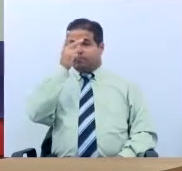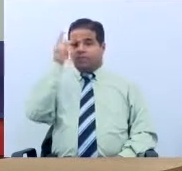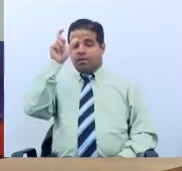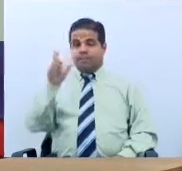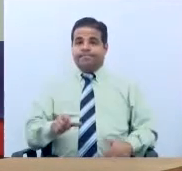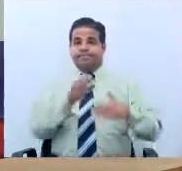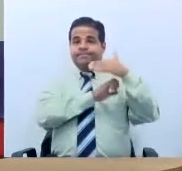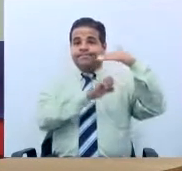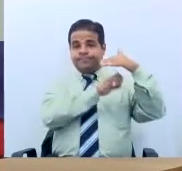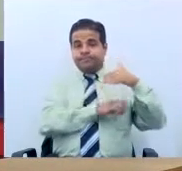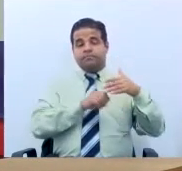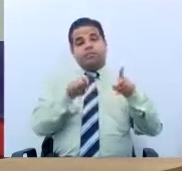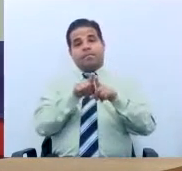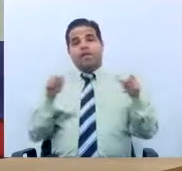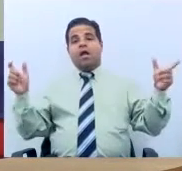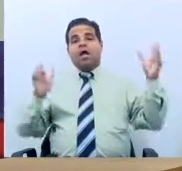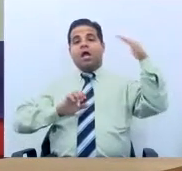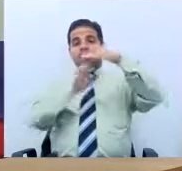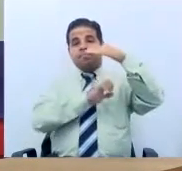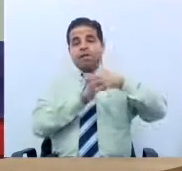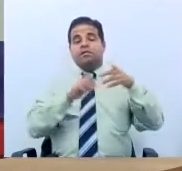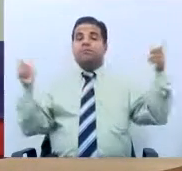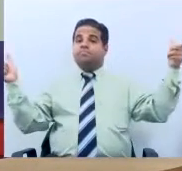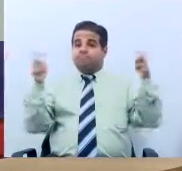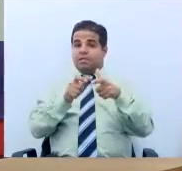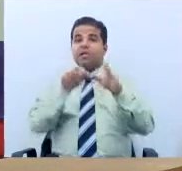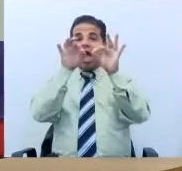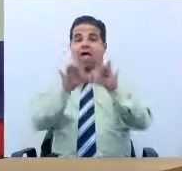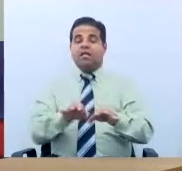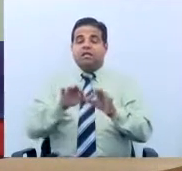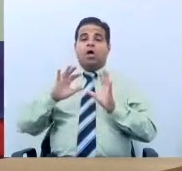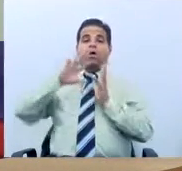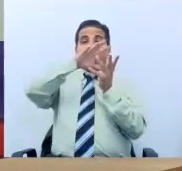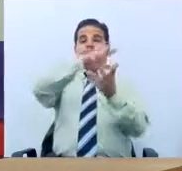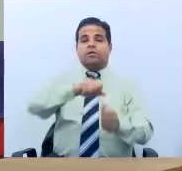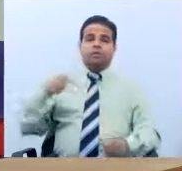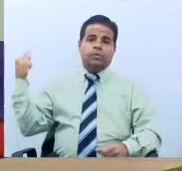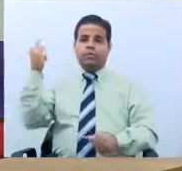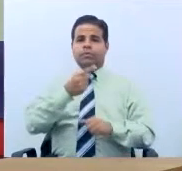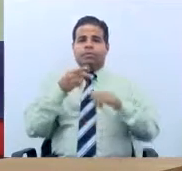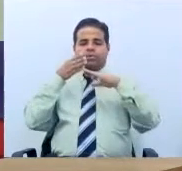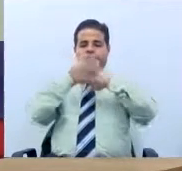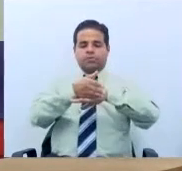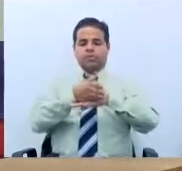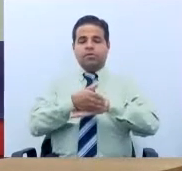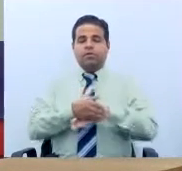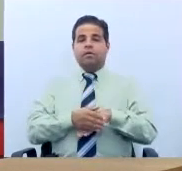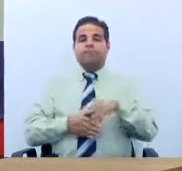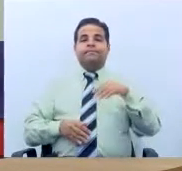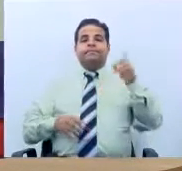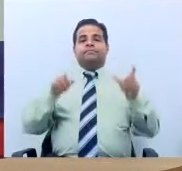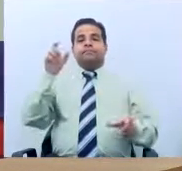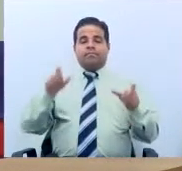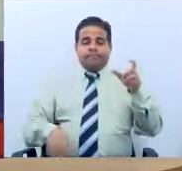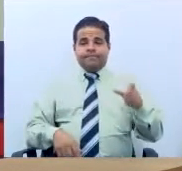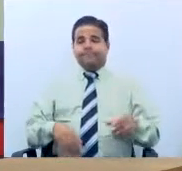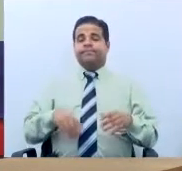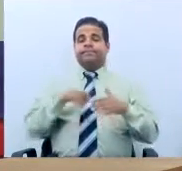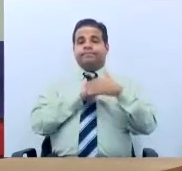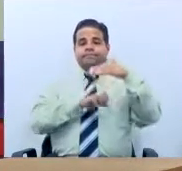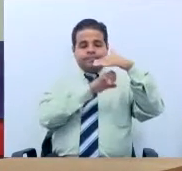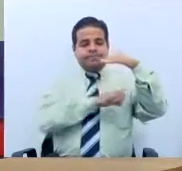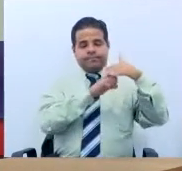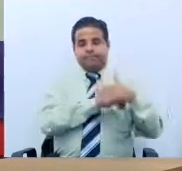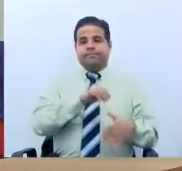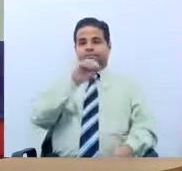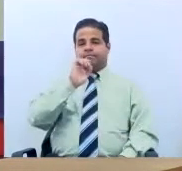microempresa e empresa de pequeno porte. Garantia universal da participação dos microempreendedores, microempresa e